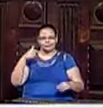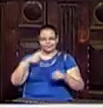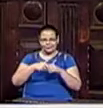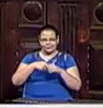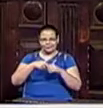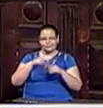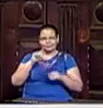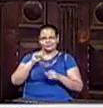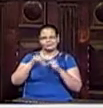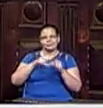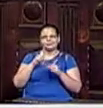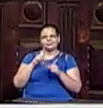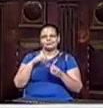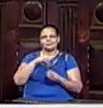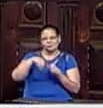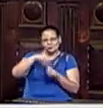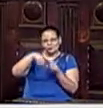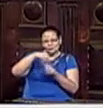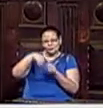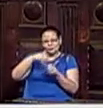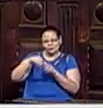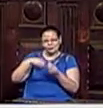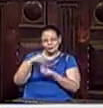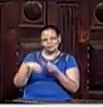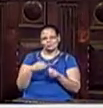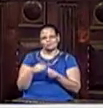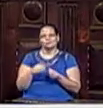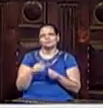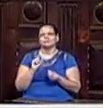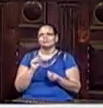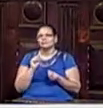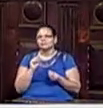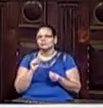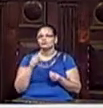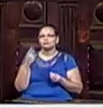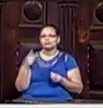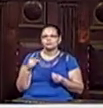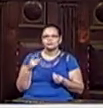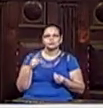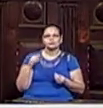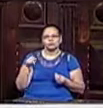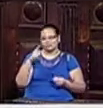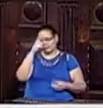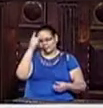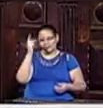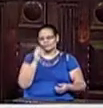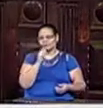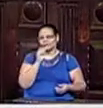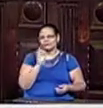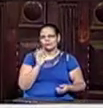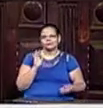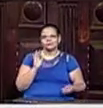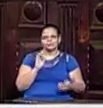combustível. E aí a engenhosidade dos sonegadores